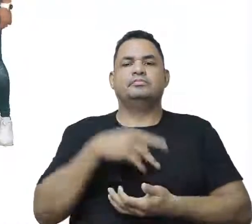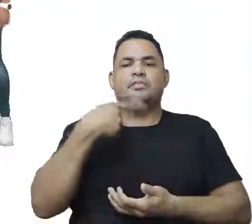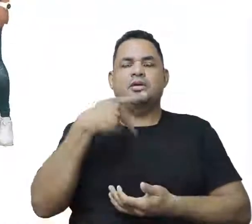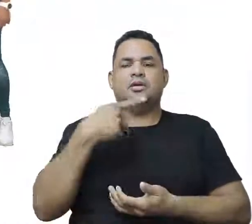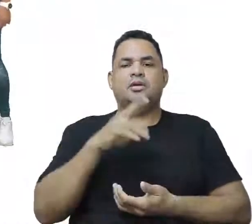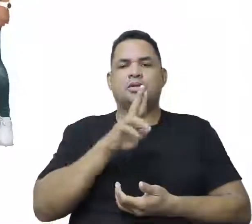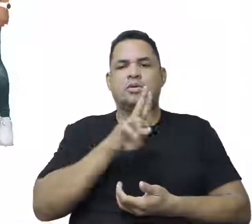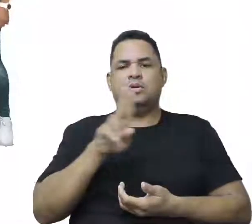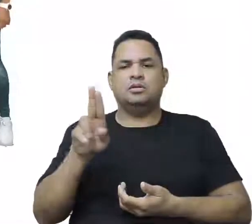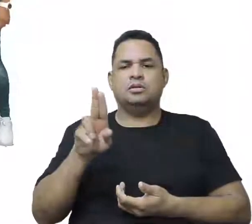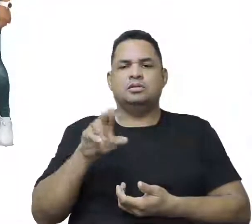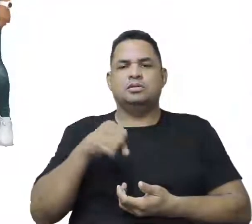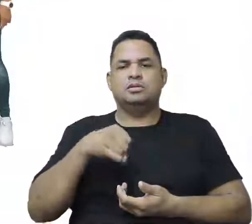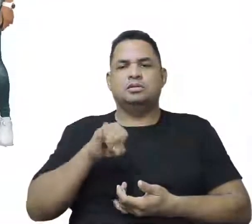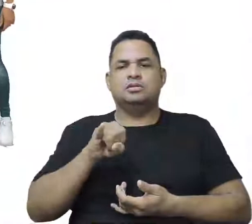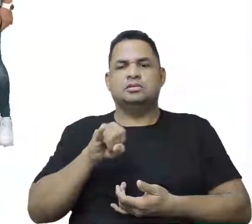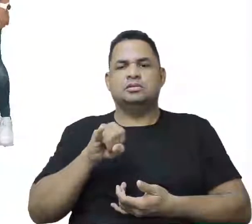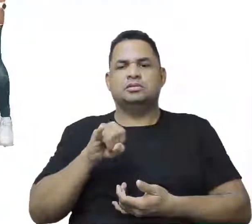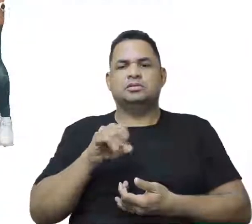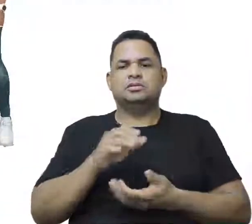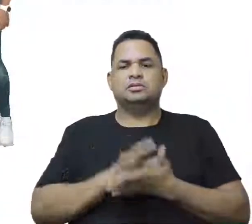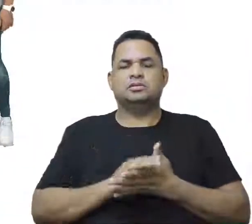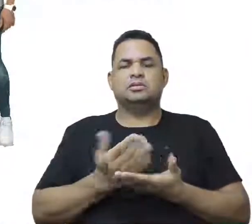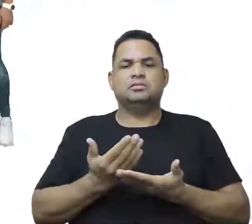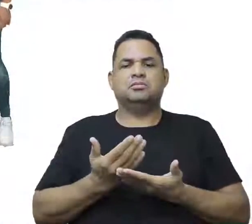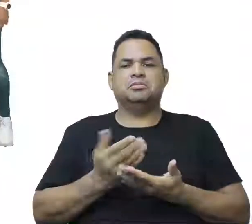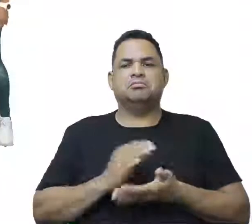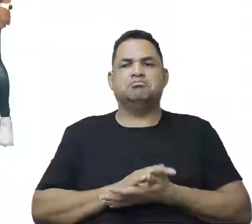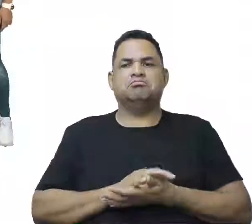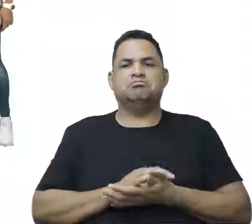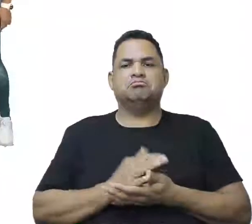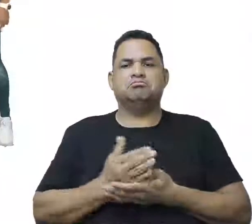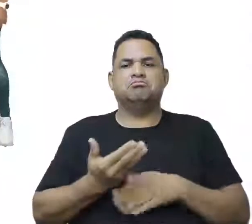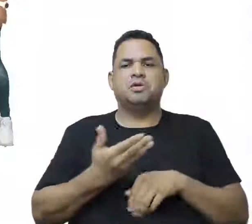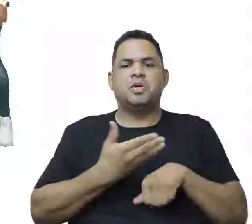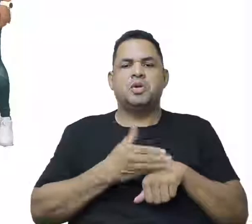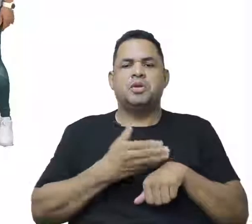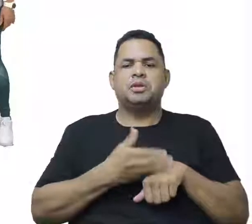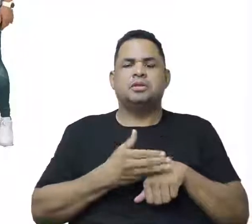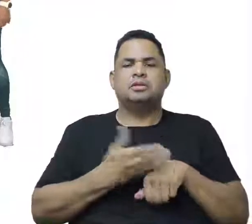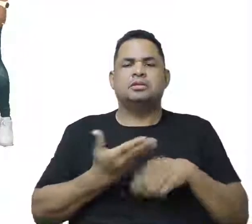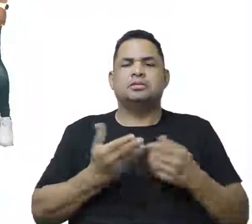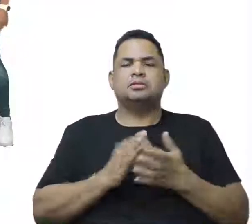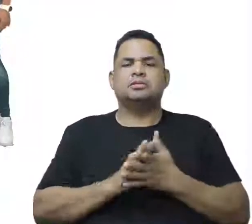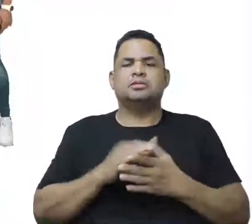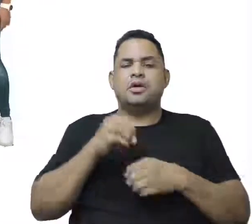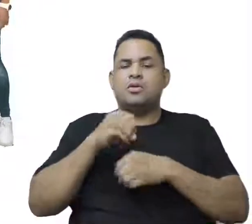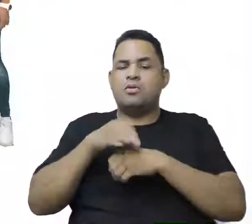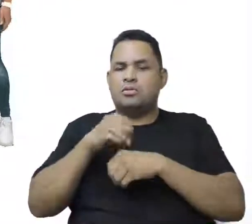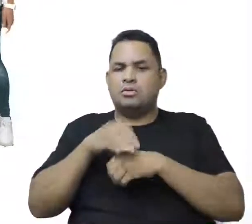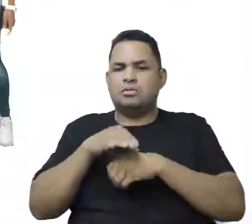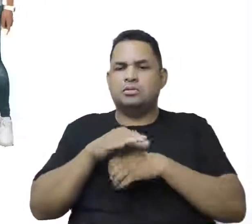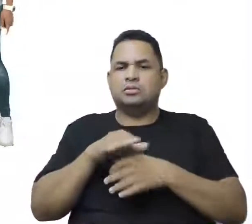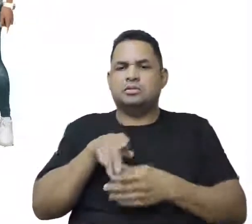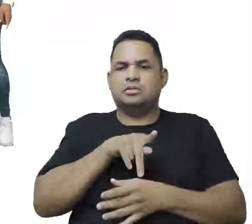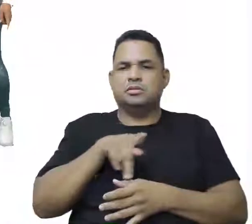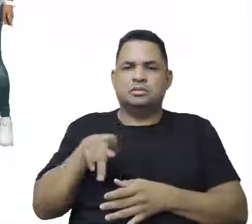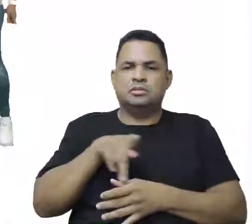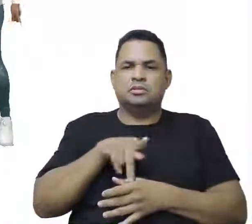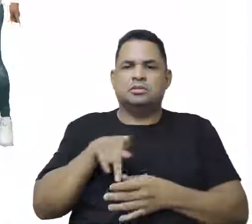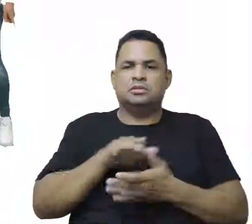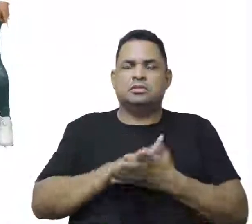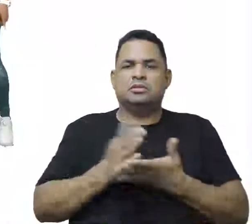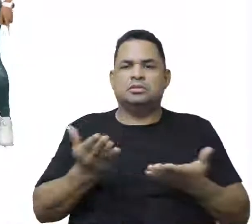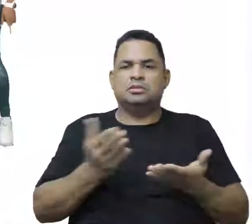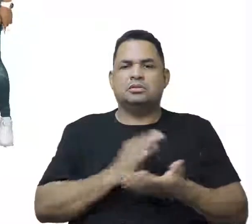o nome. Você pode fazer um teste, né? Se você quer conquistar uma pessoa, uma dica da Profires, tá? Testada